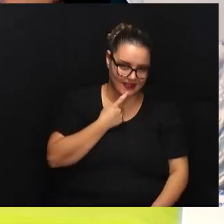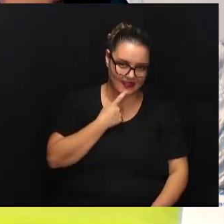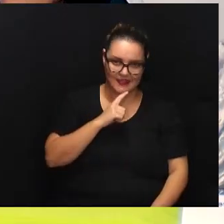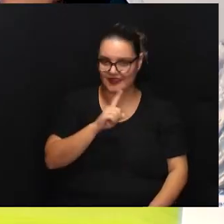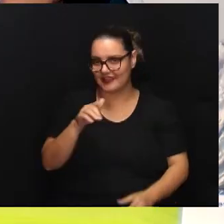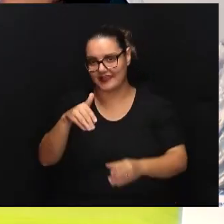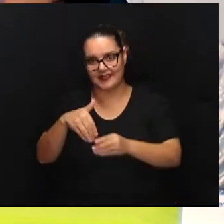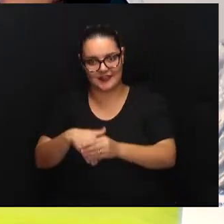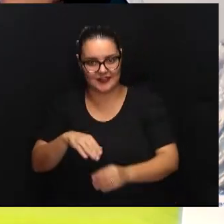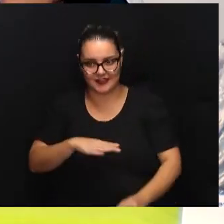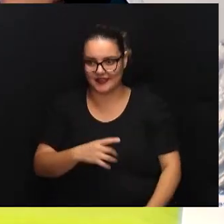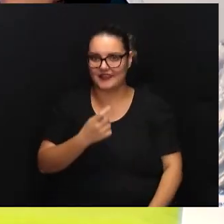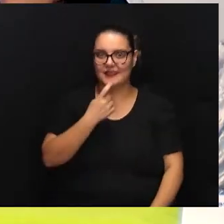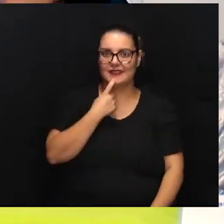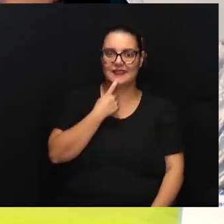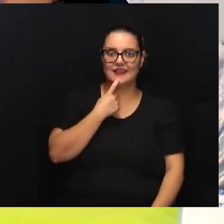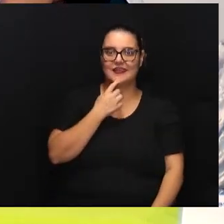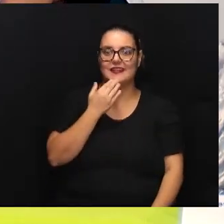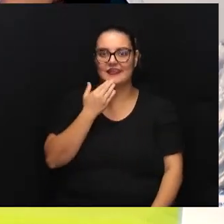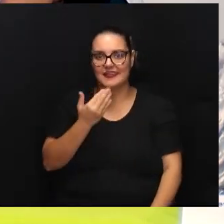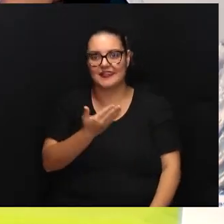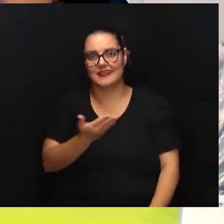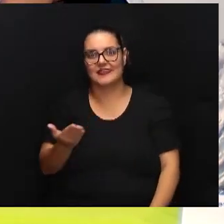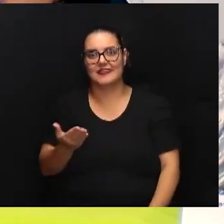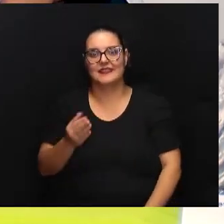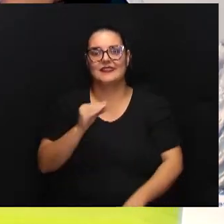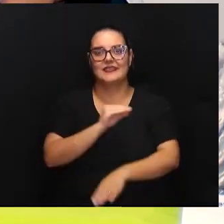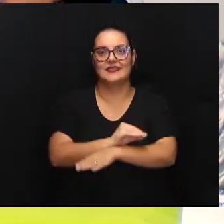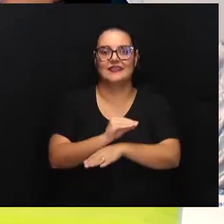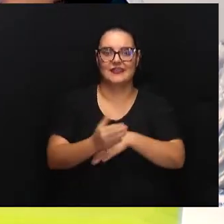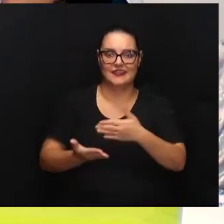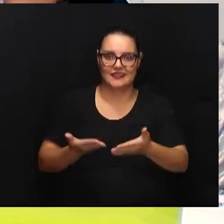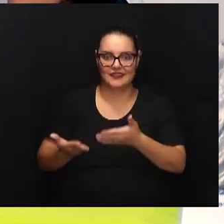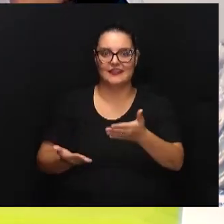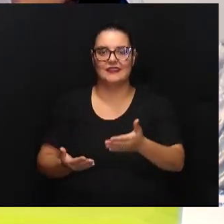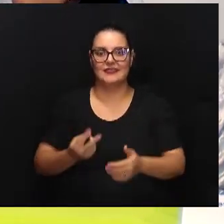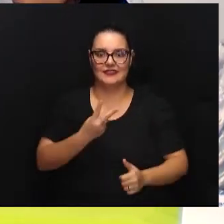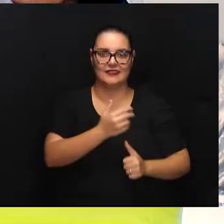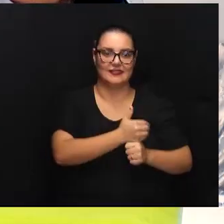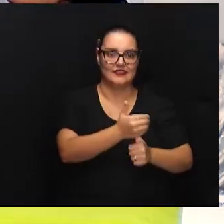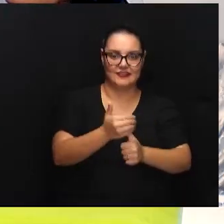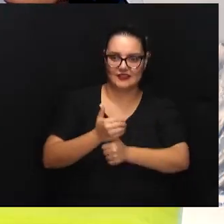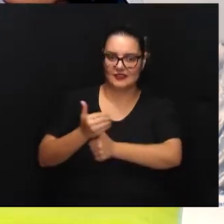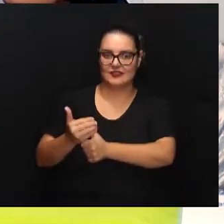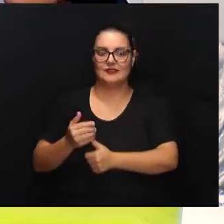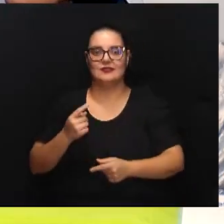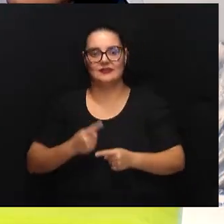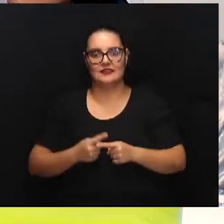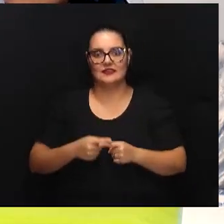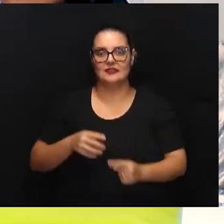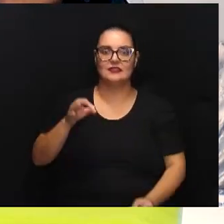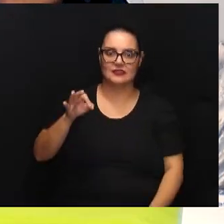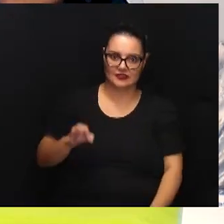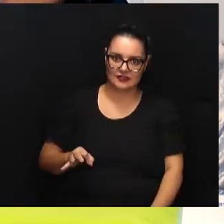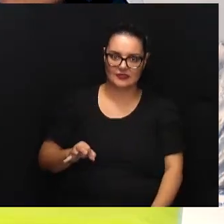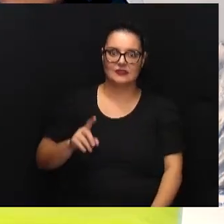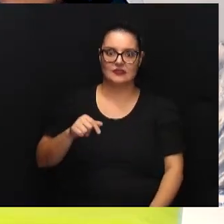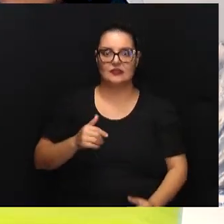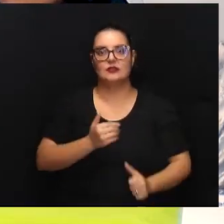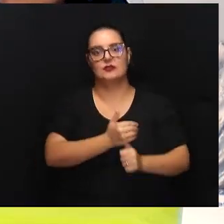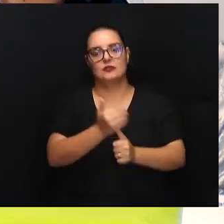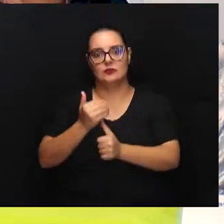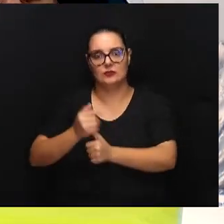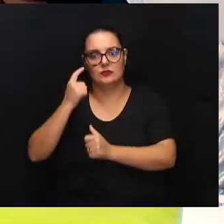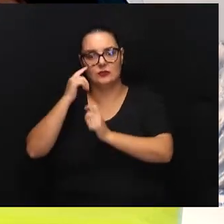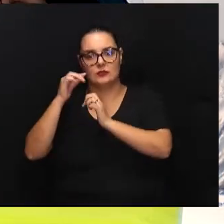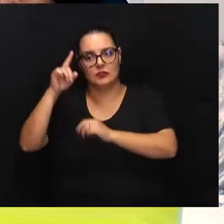para vocês cuidarem com carinho desses dois mandatos, porque certamente são os mandatos que pensam cotidianamente na nossa luta.